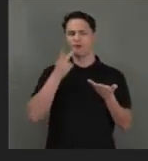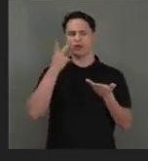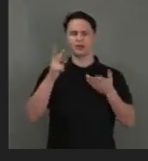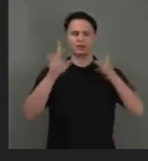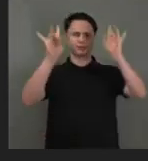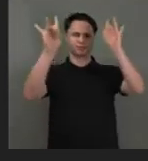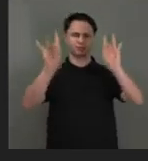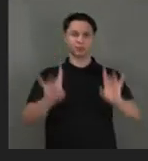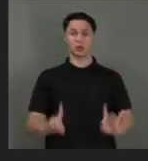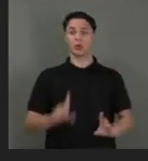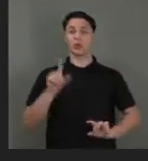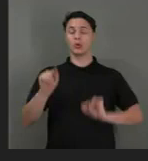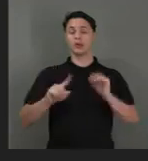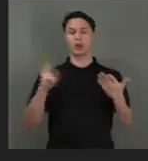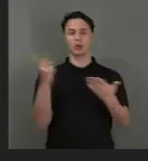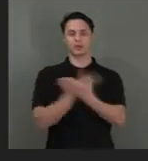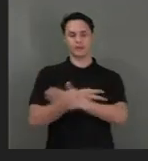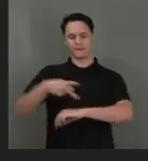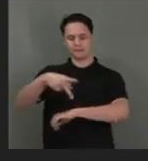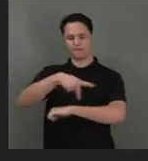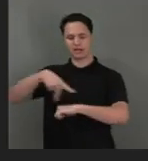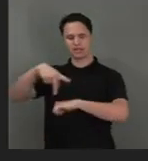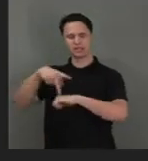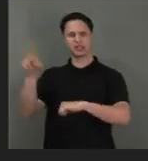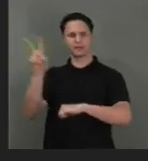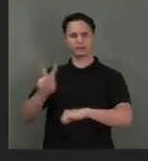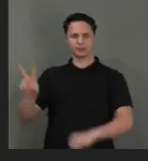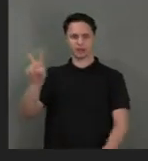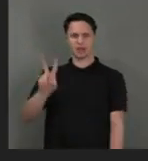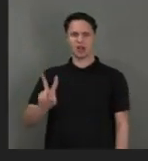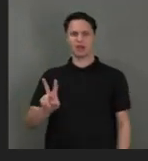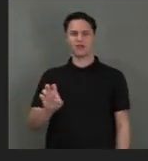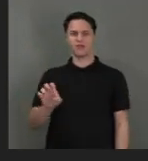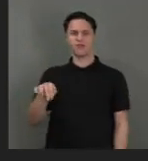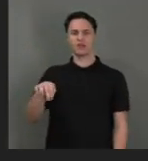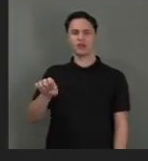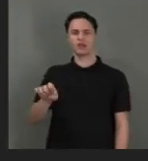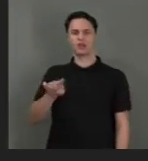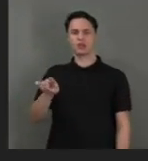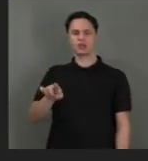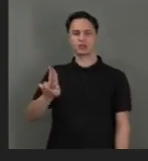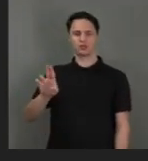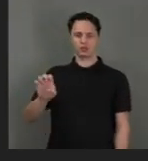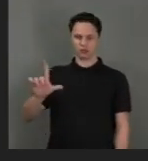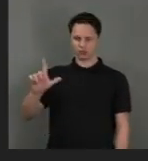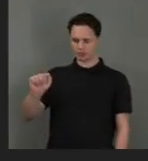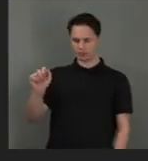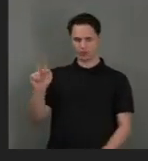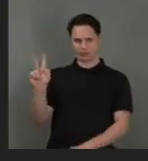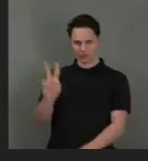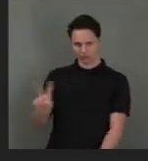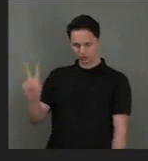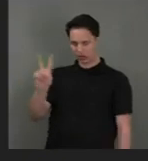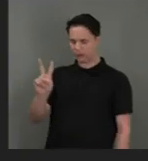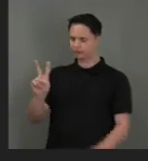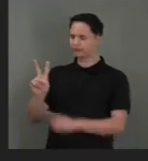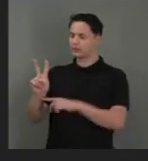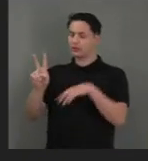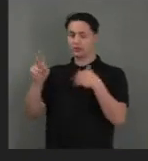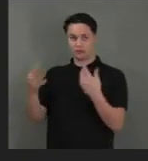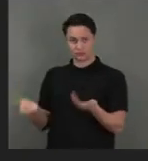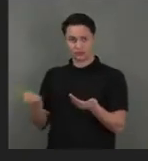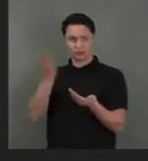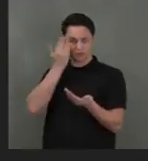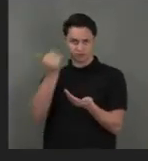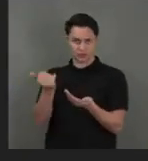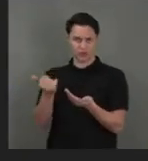sobre o que está acontecendo na Venezuela, né, que também uma ditadura amiga, né, o Maduro, que é